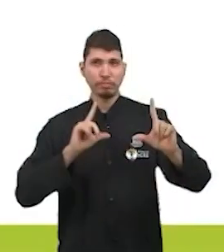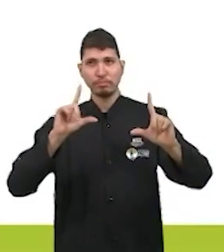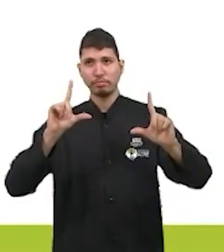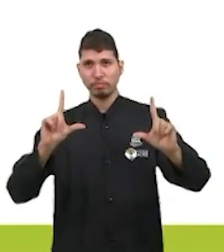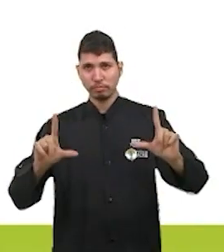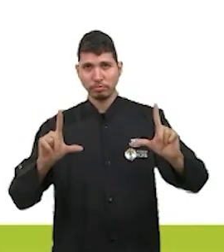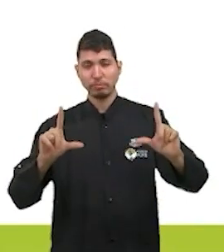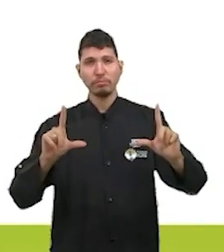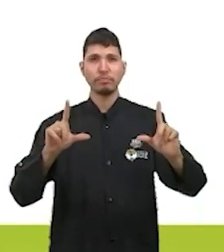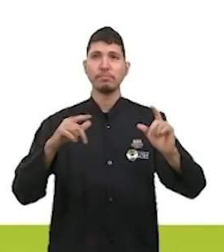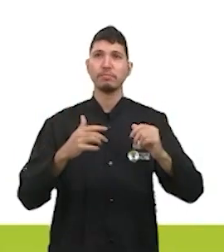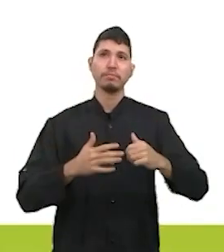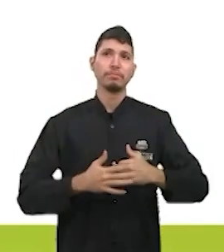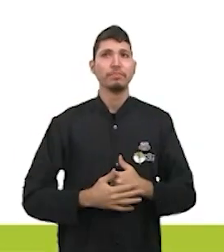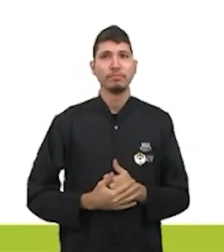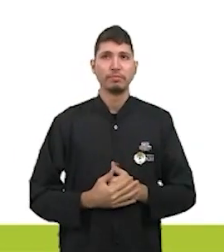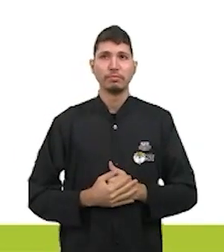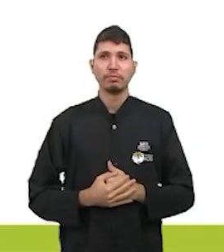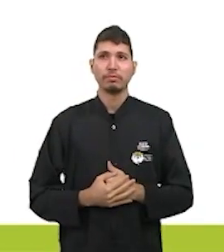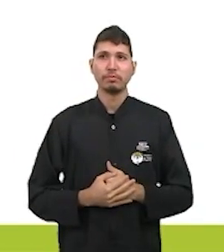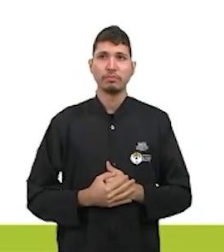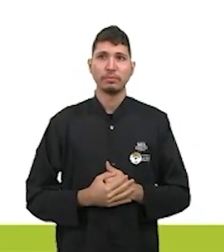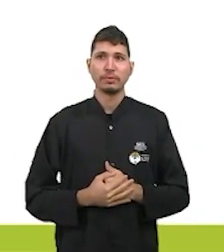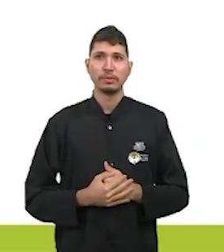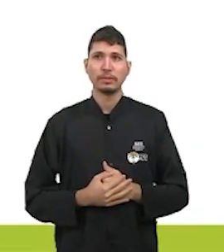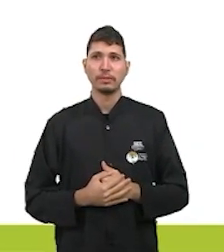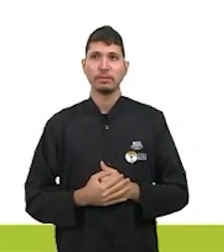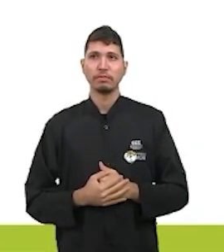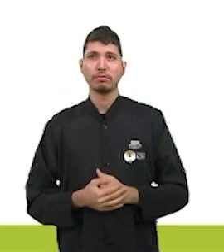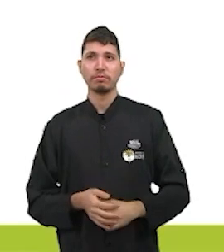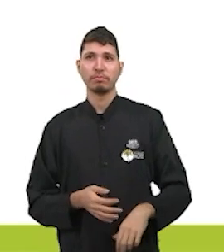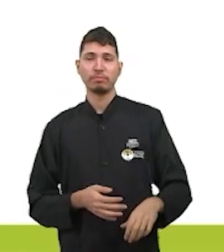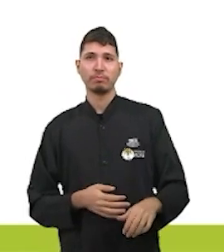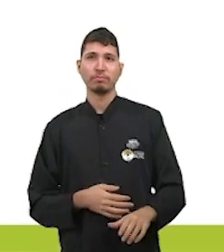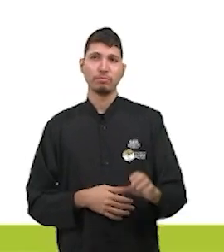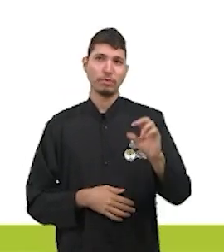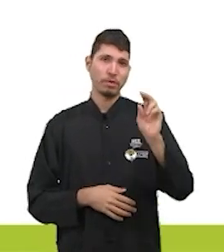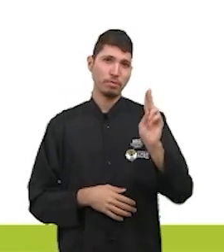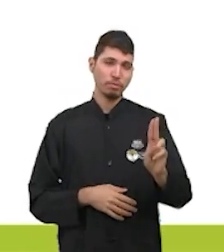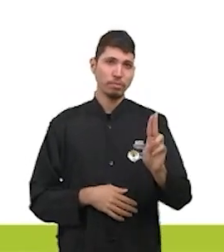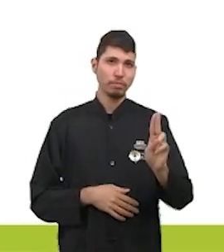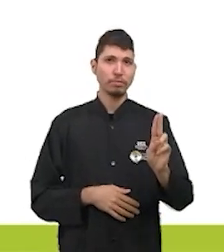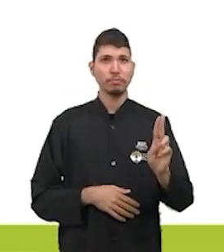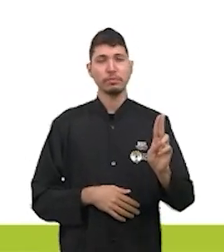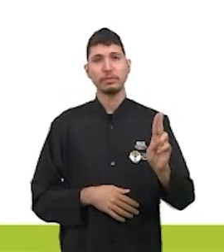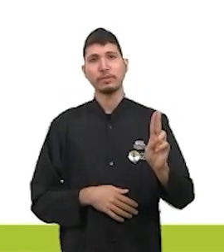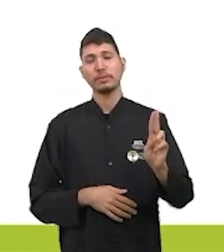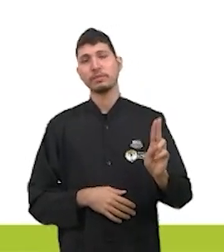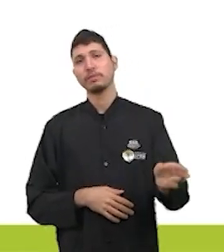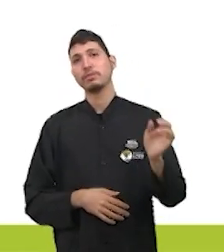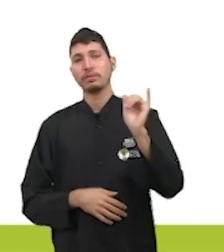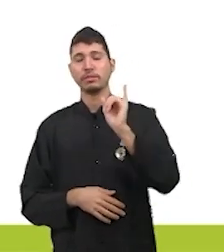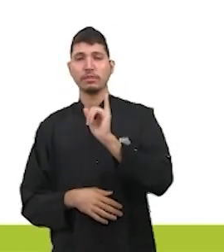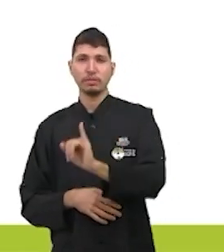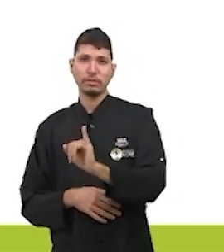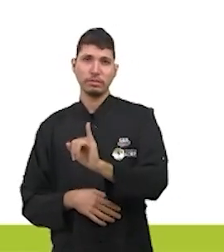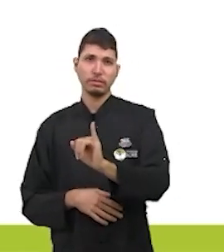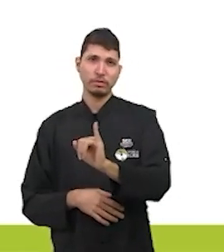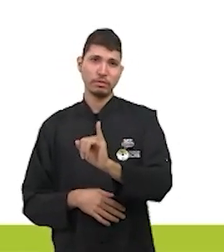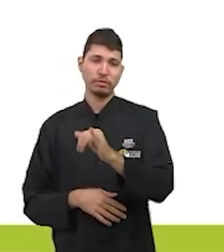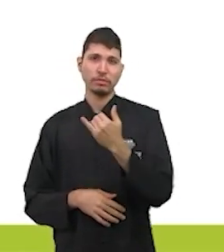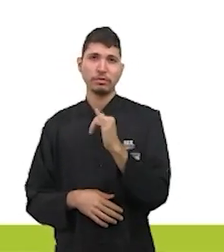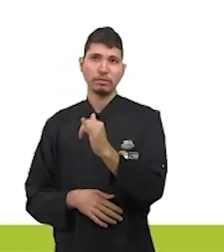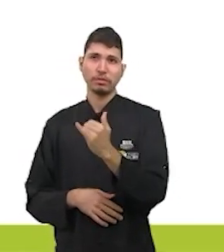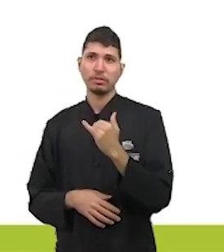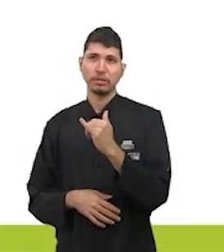de relação a U, que é a nossa tensão, e I, que é a nossa corrente. E aí, quando for ômico, vai ser uma